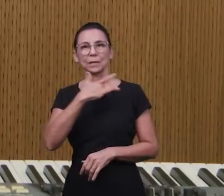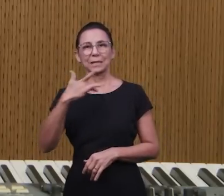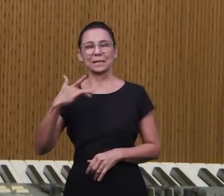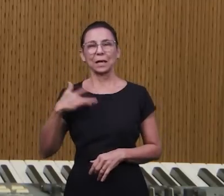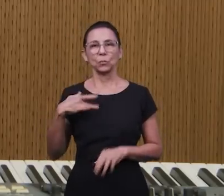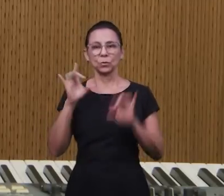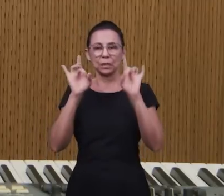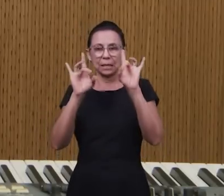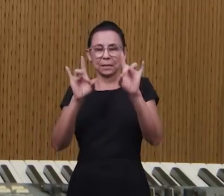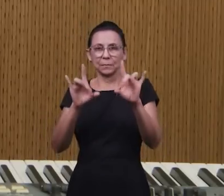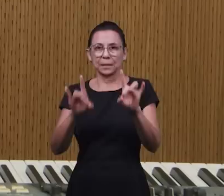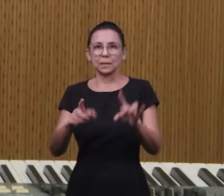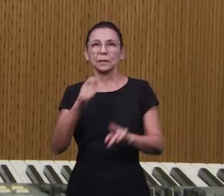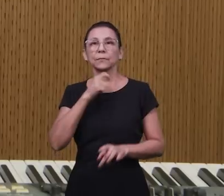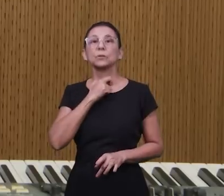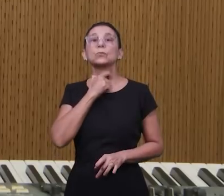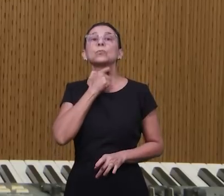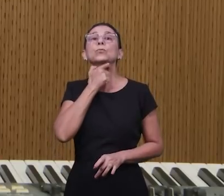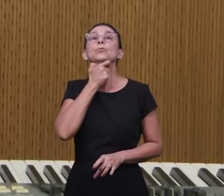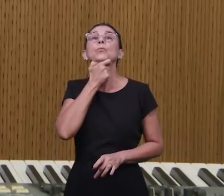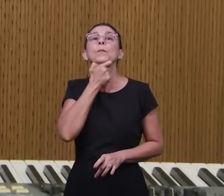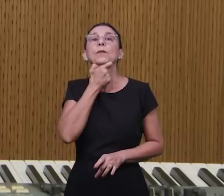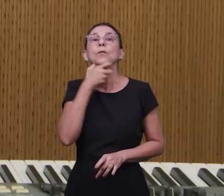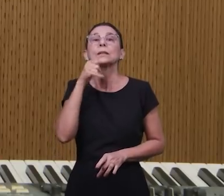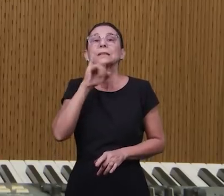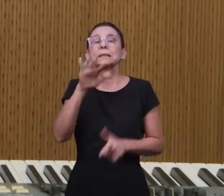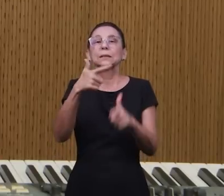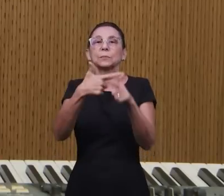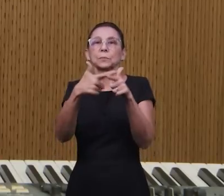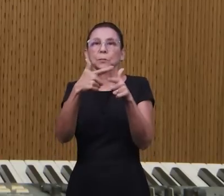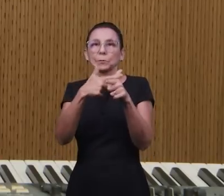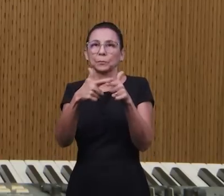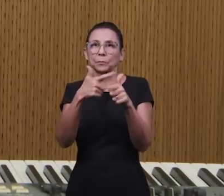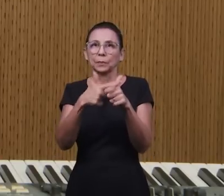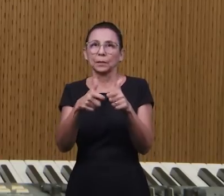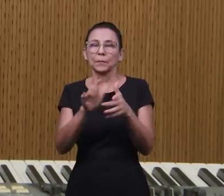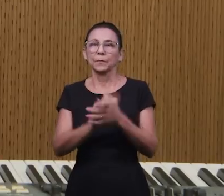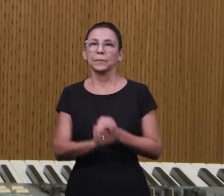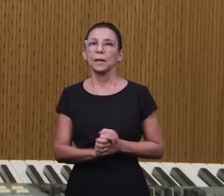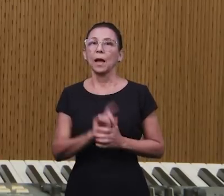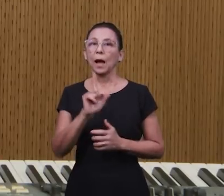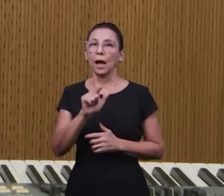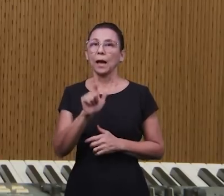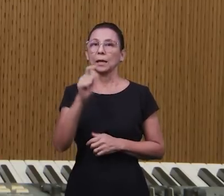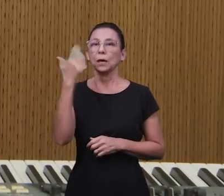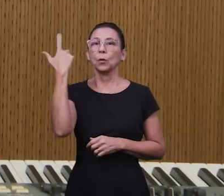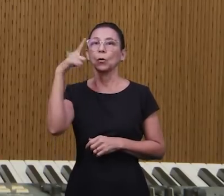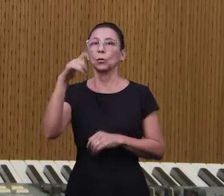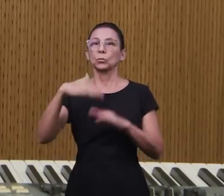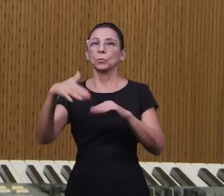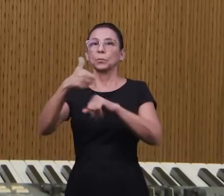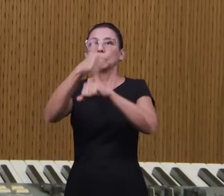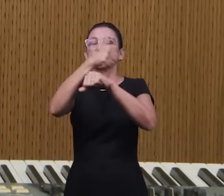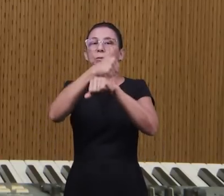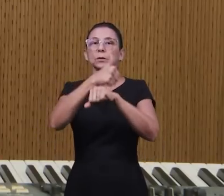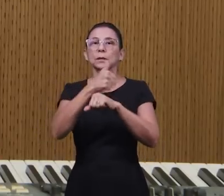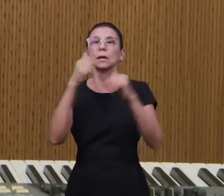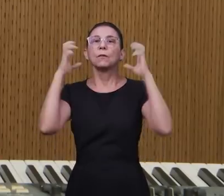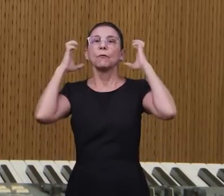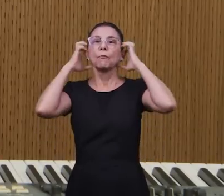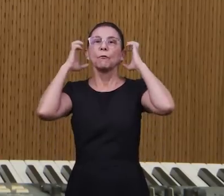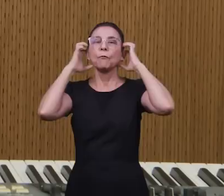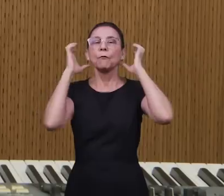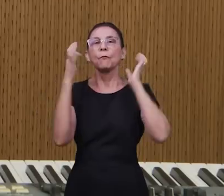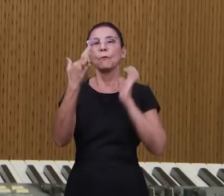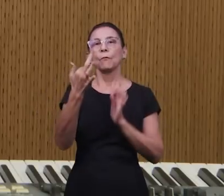a reabilitação da voz, quando existe um problema de voz, é o fonoaudiólogo. Então,